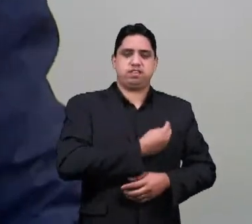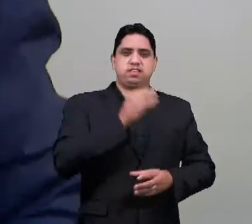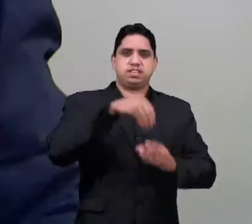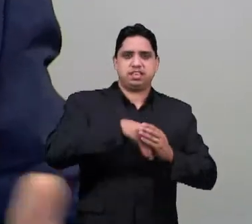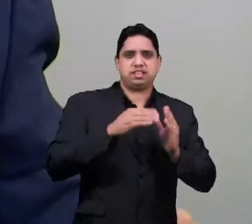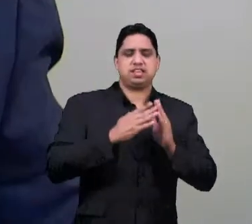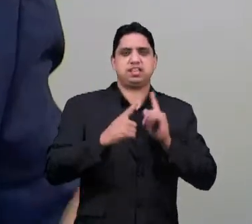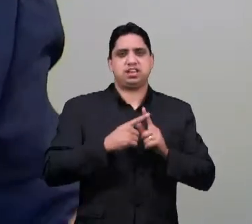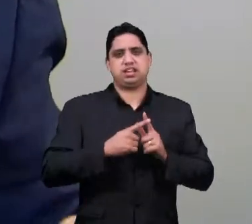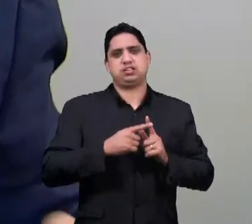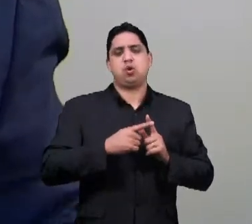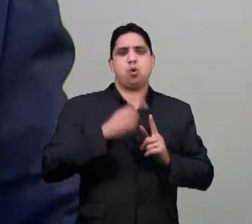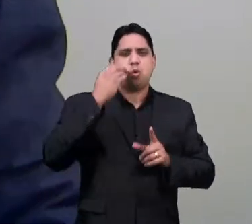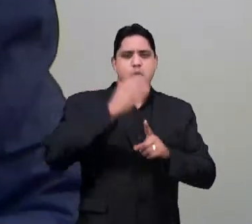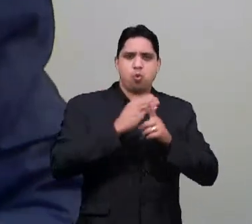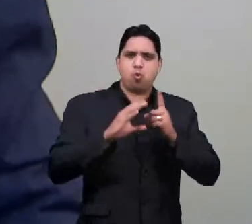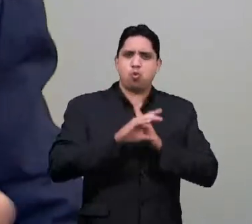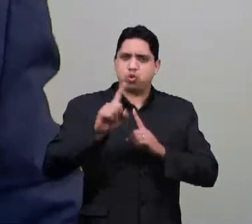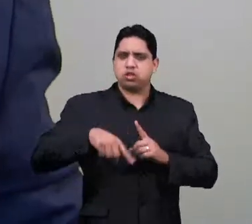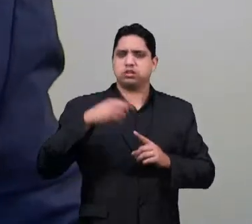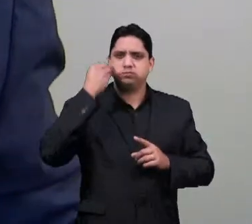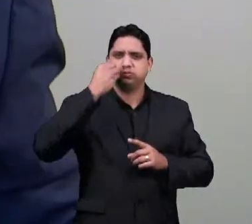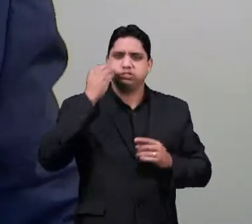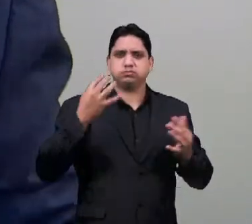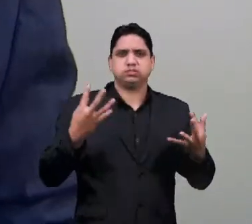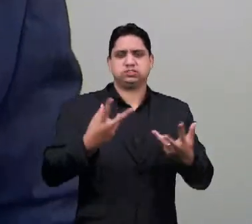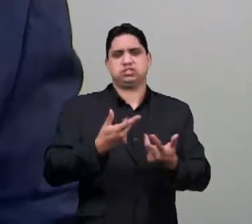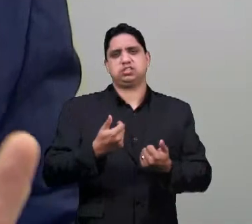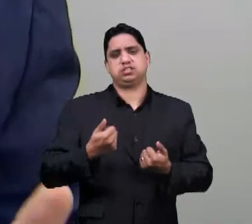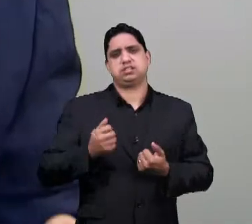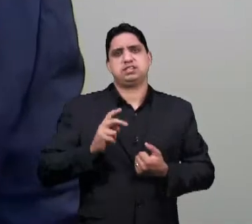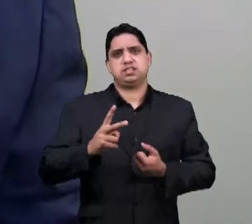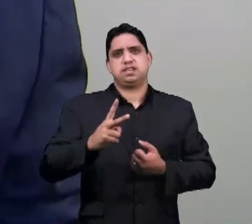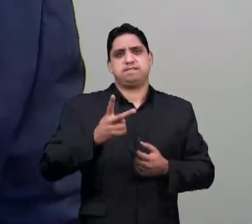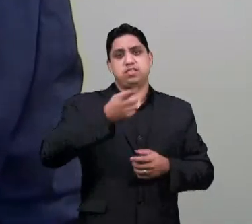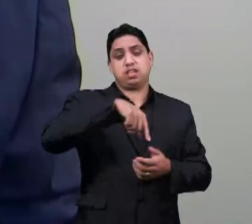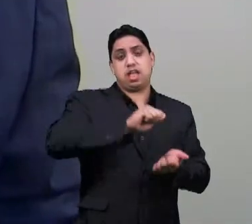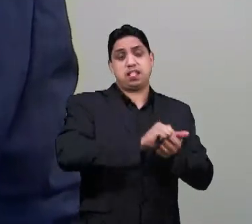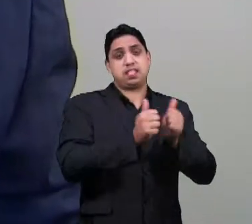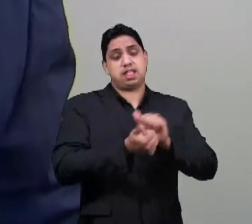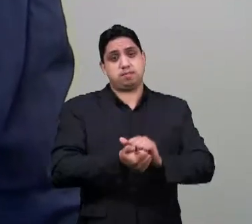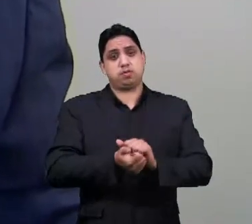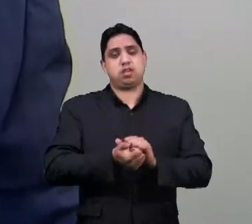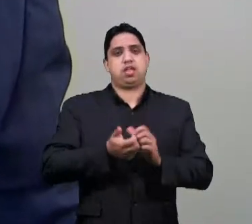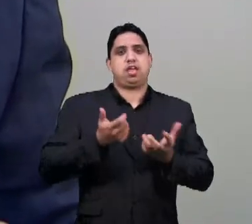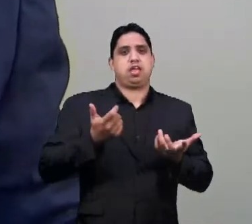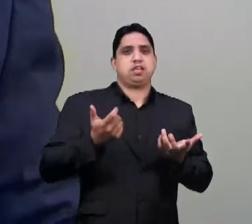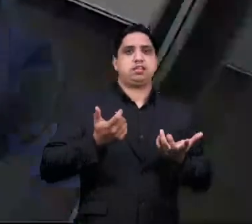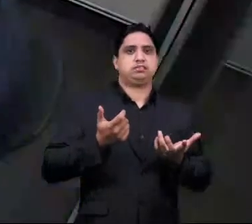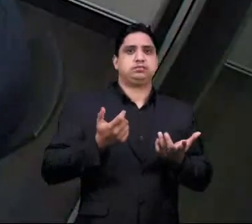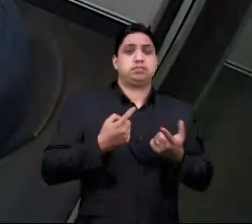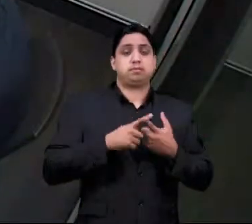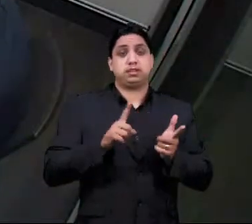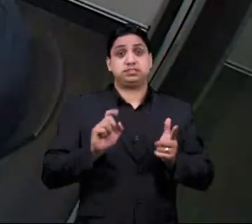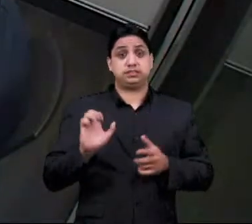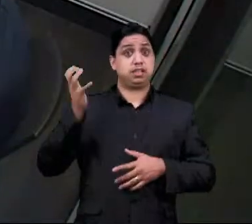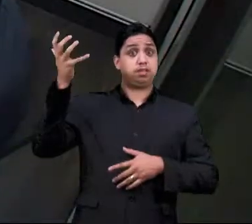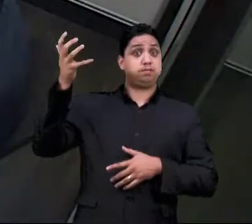experiência, o culto era uma experiência maravilhosa para nós desde sempre. A gente só se adaptou ao modelo. Mas de repente